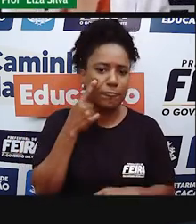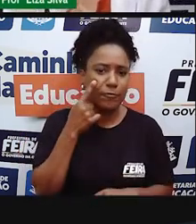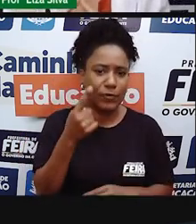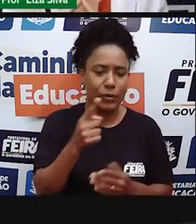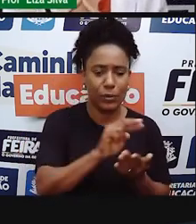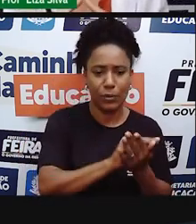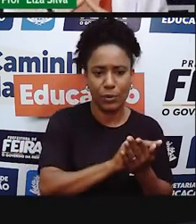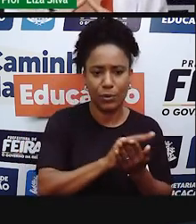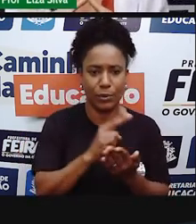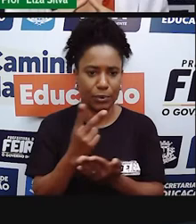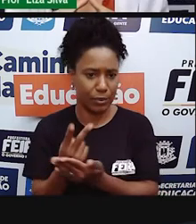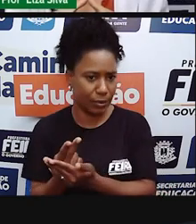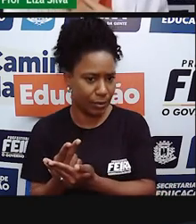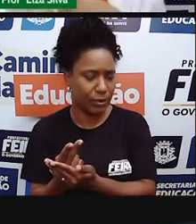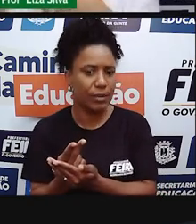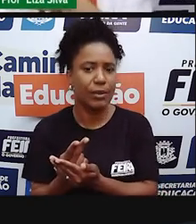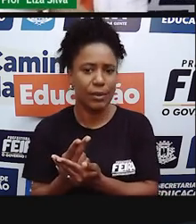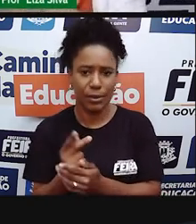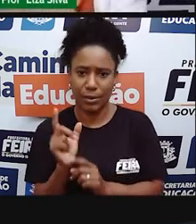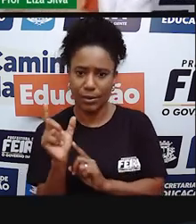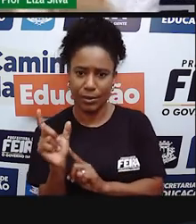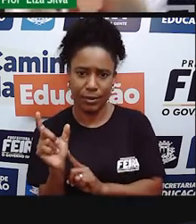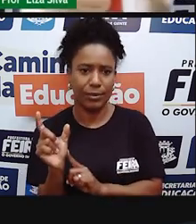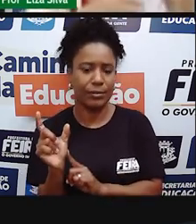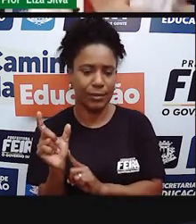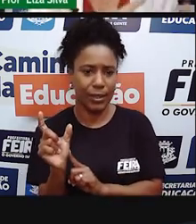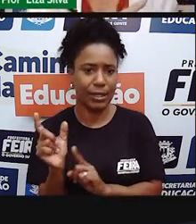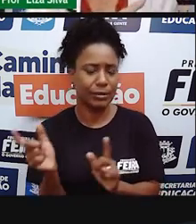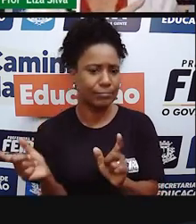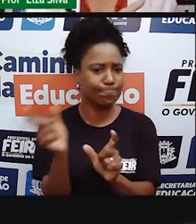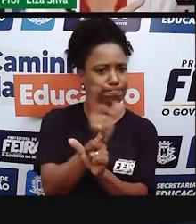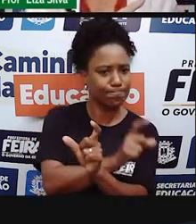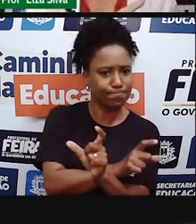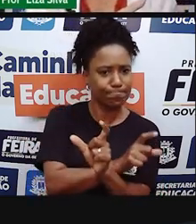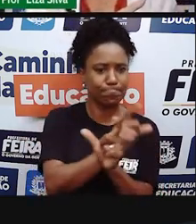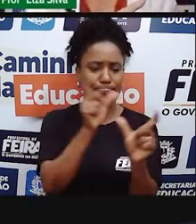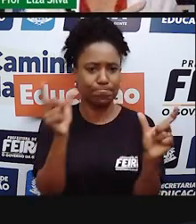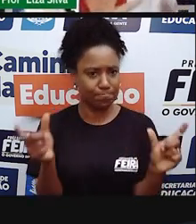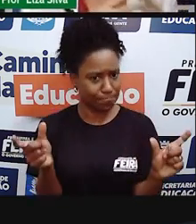traduzo para a nossa língua a expressão de trás para frente.